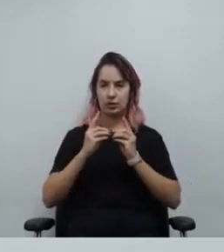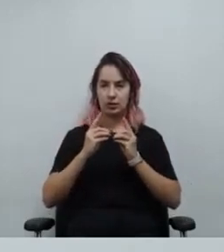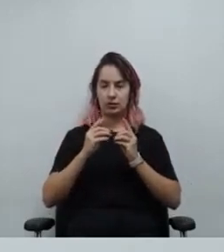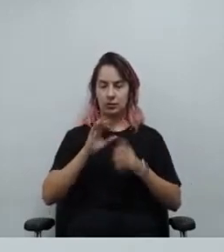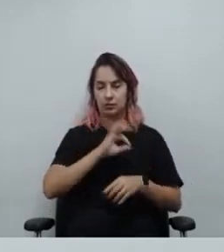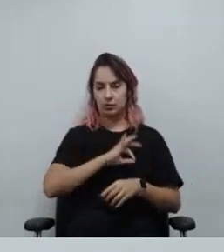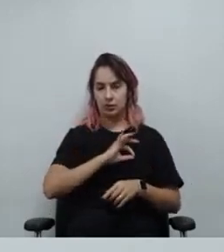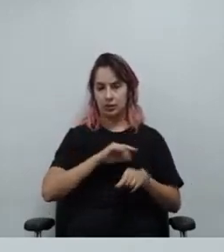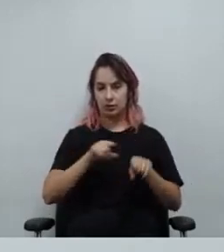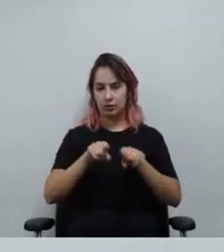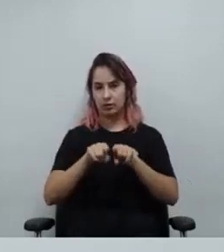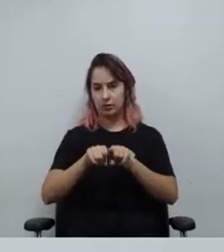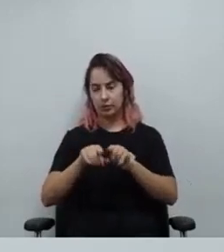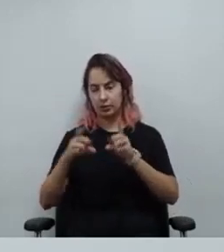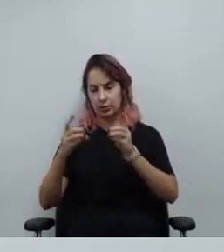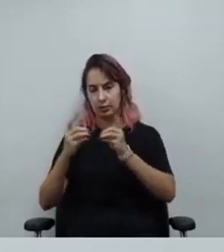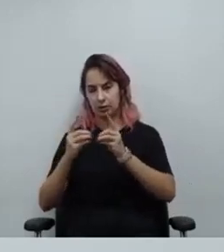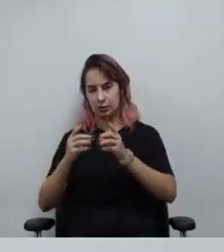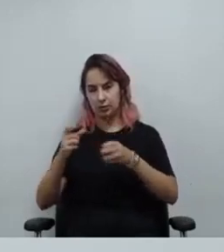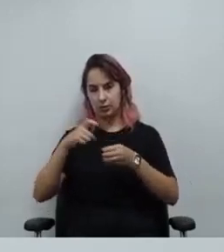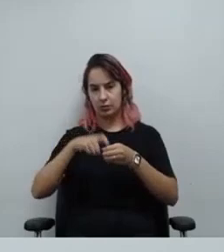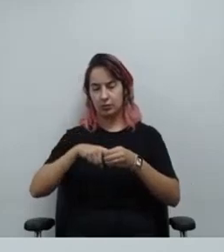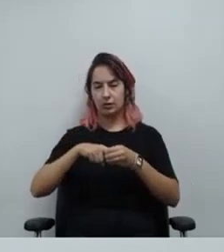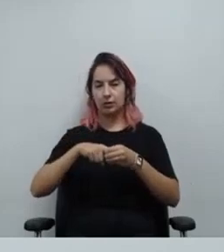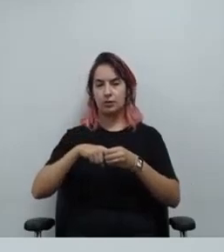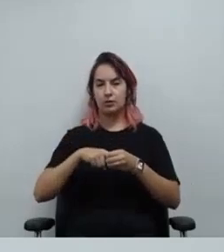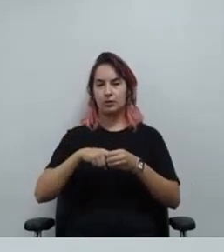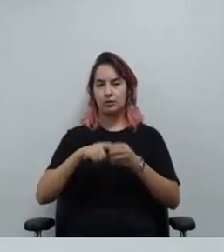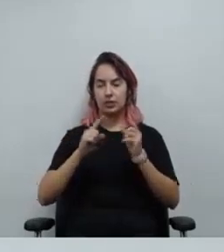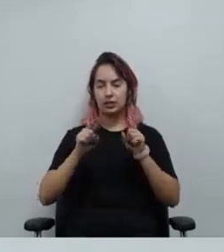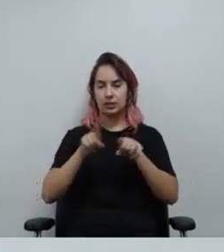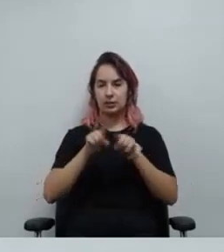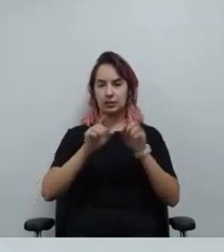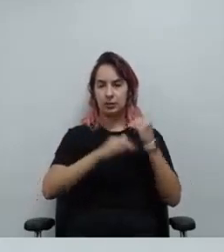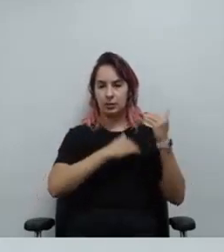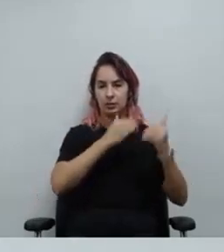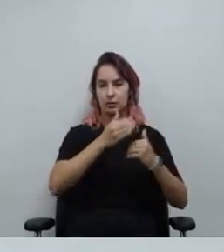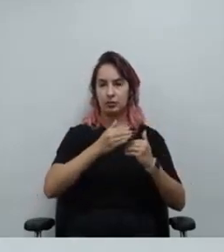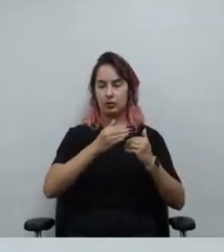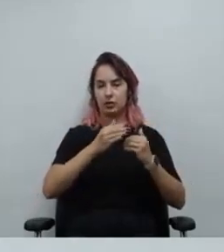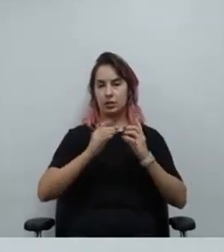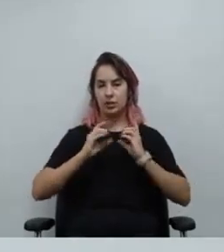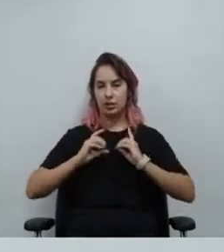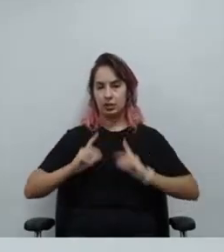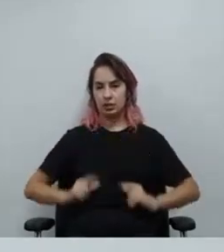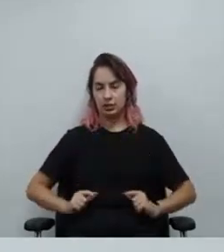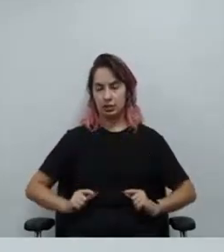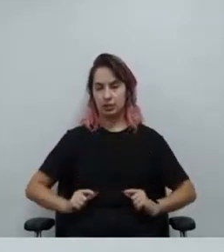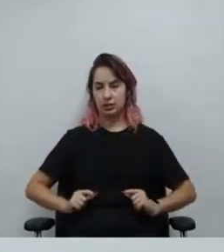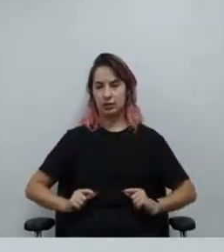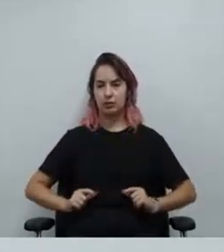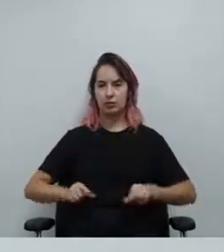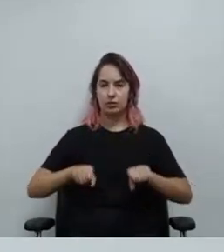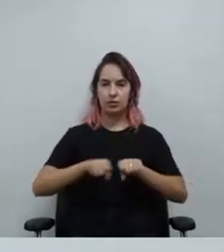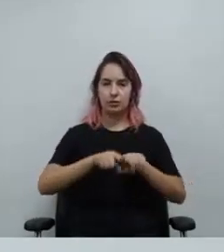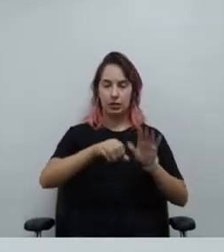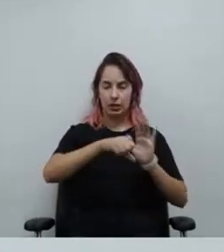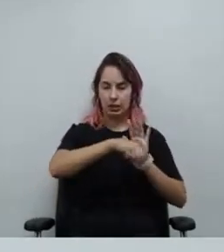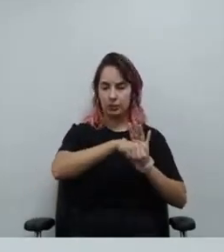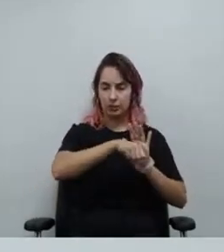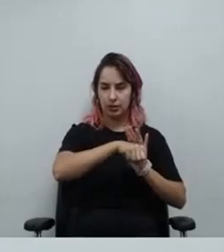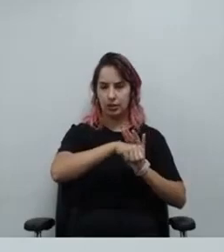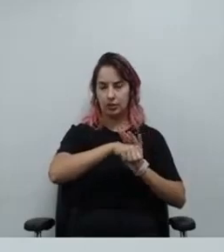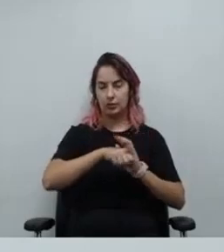quanto atendimentos de retorno, as atuações processuais na esfera civil, criminal, infância e juventude, execução